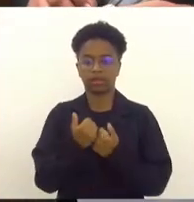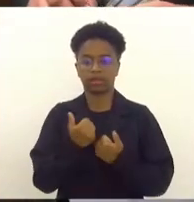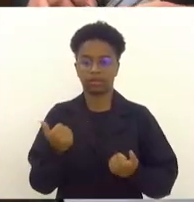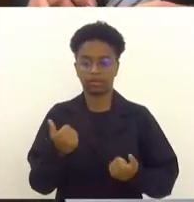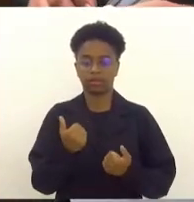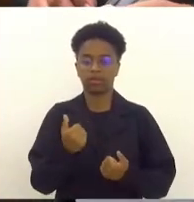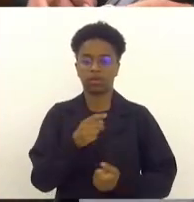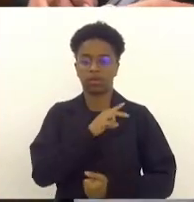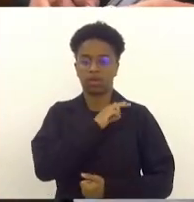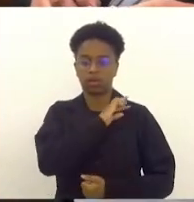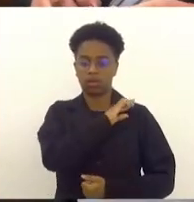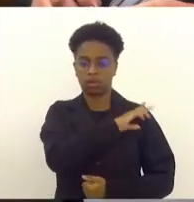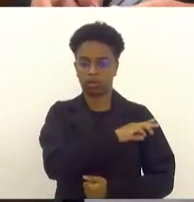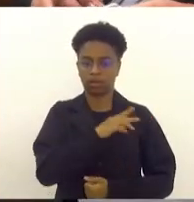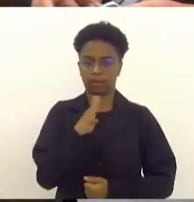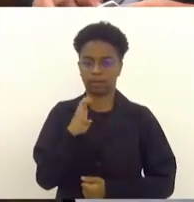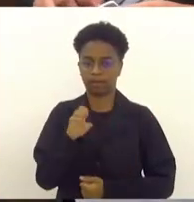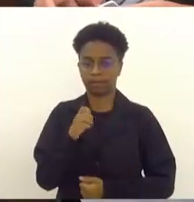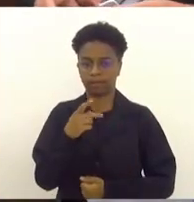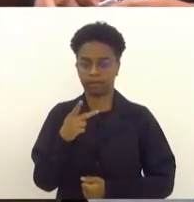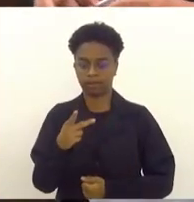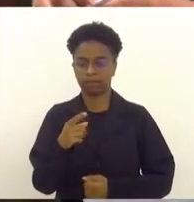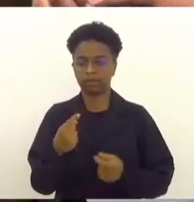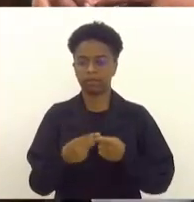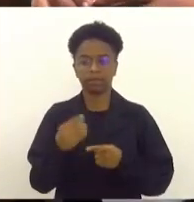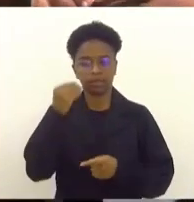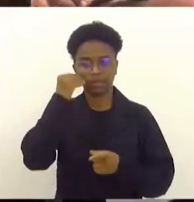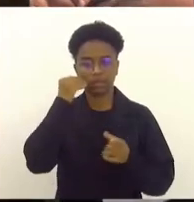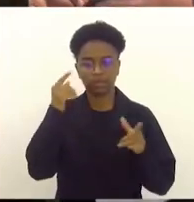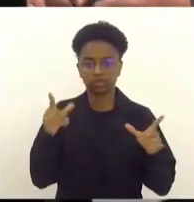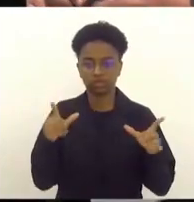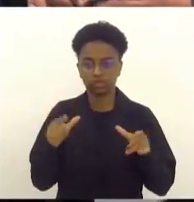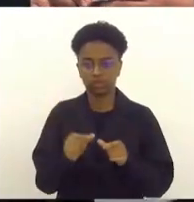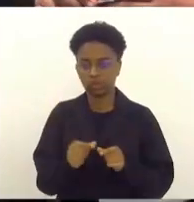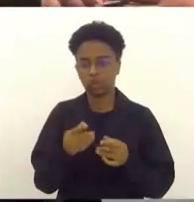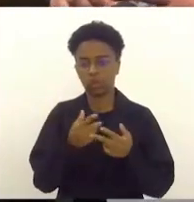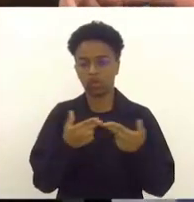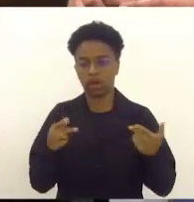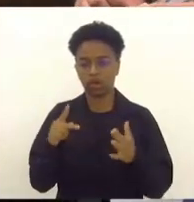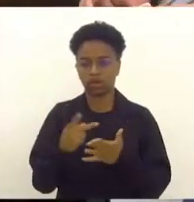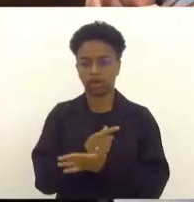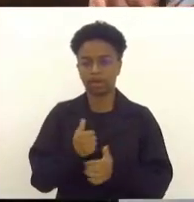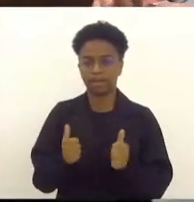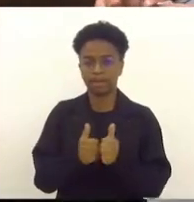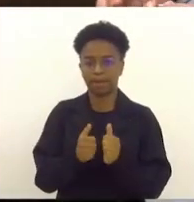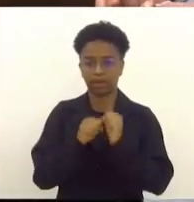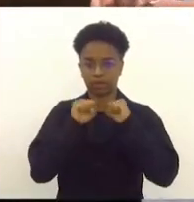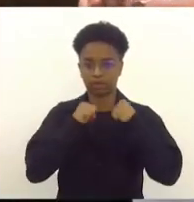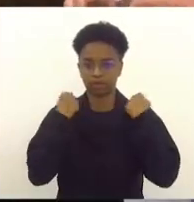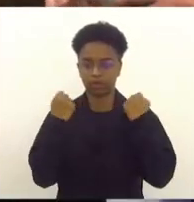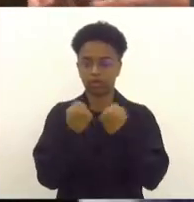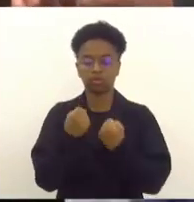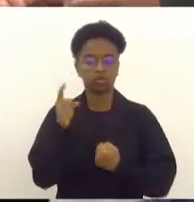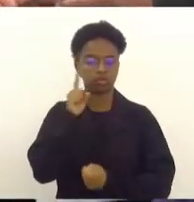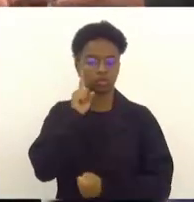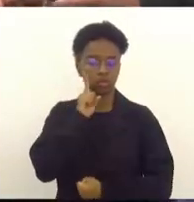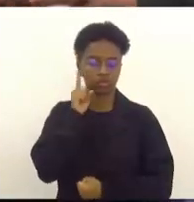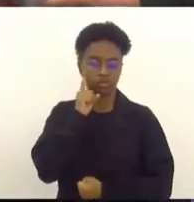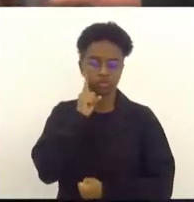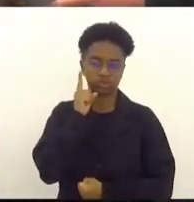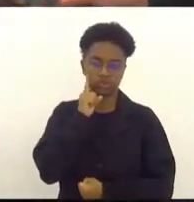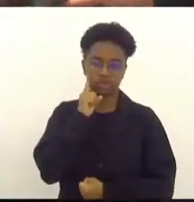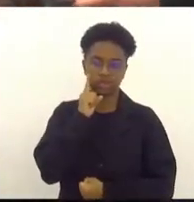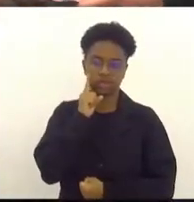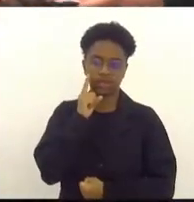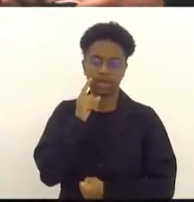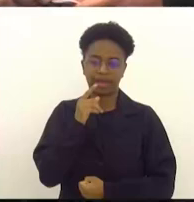BEP onde ele tenta amenizar o que acontece se tornos do Maracanã colocando sua vida em risco todos os dias não sabendo se